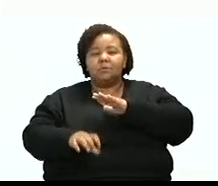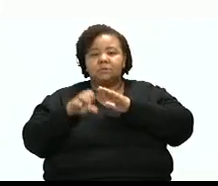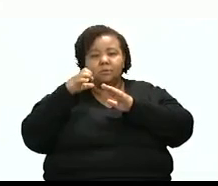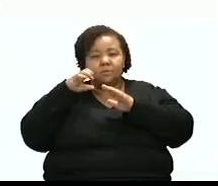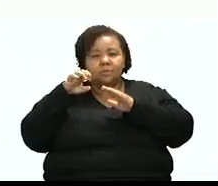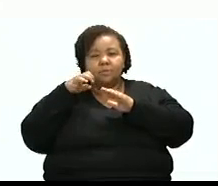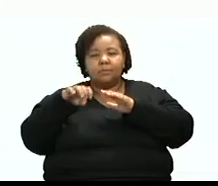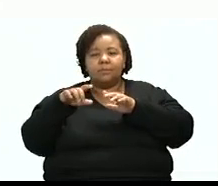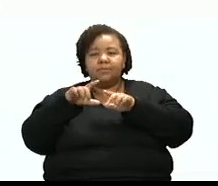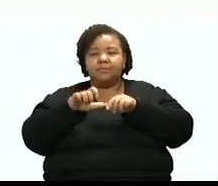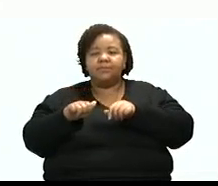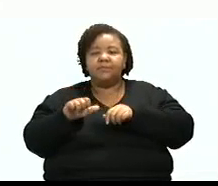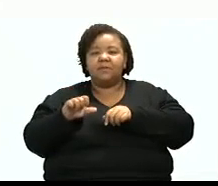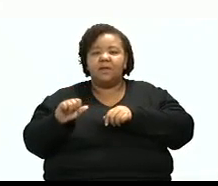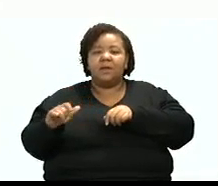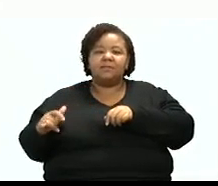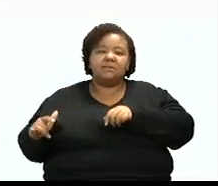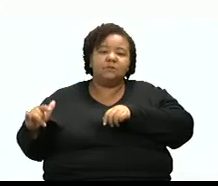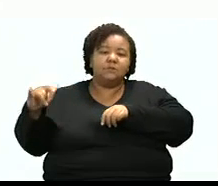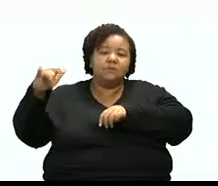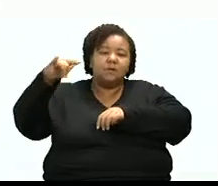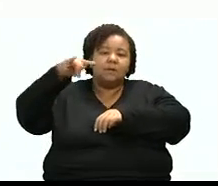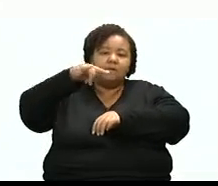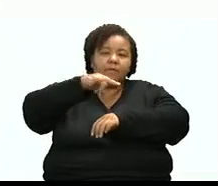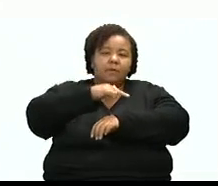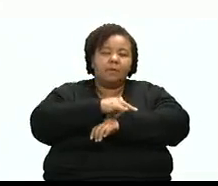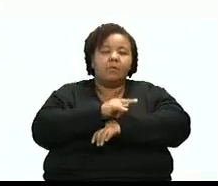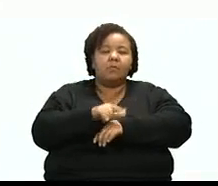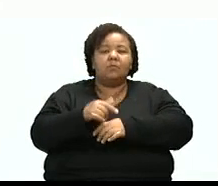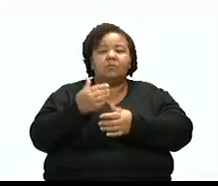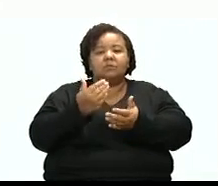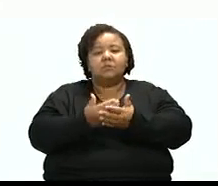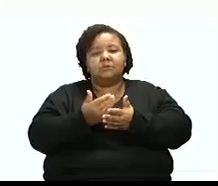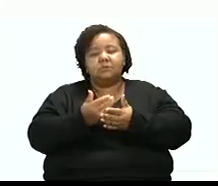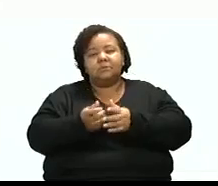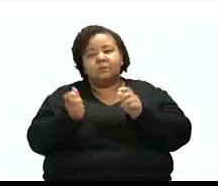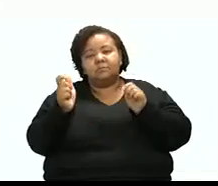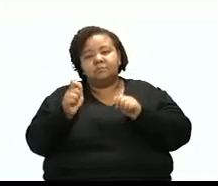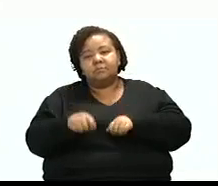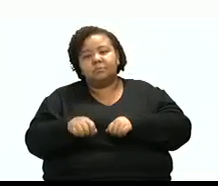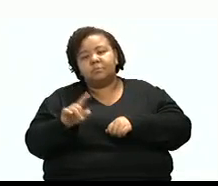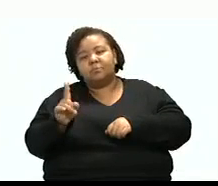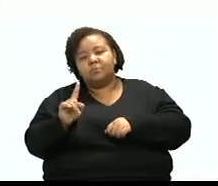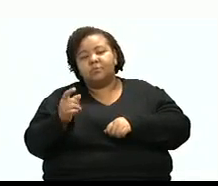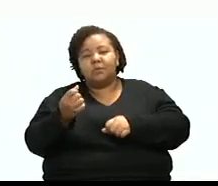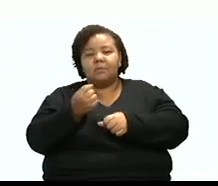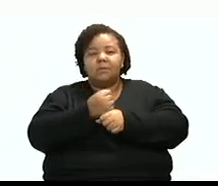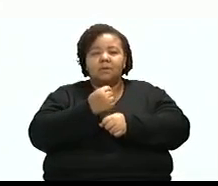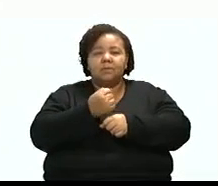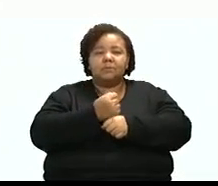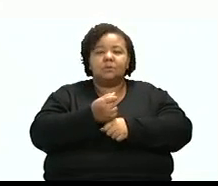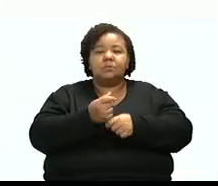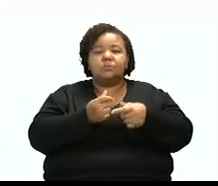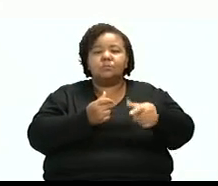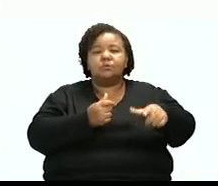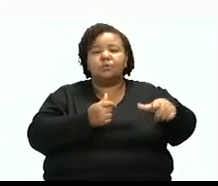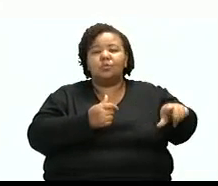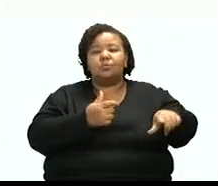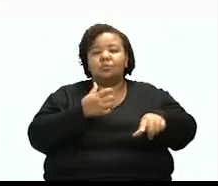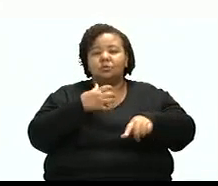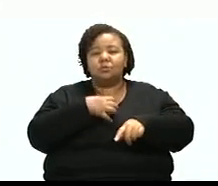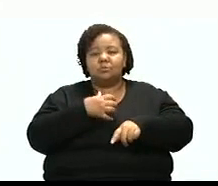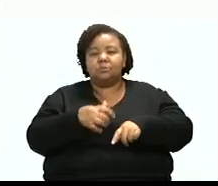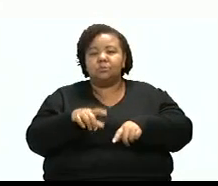na produção de relatórios técnicos com estudos de viabilidade técnica para a produção de outros tipos de